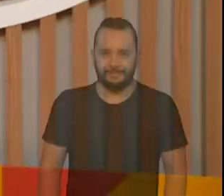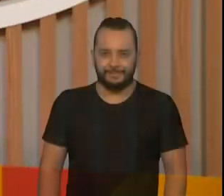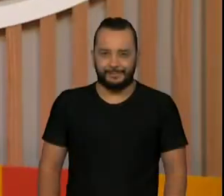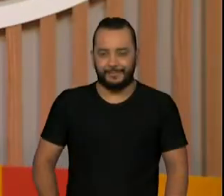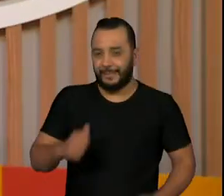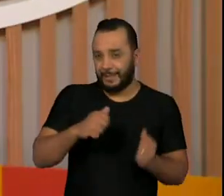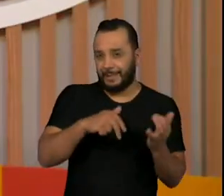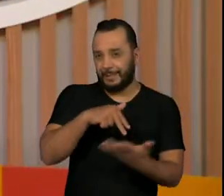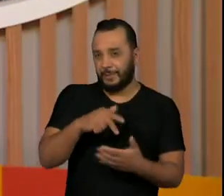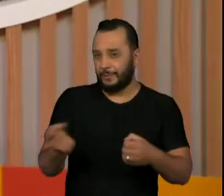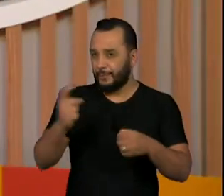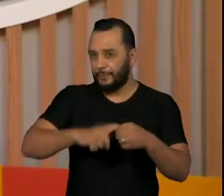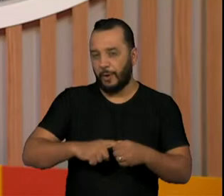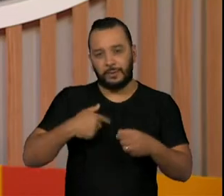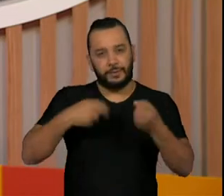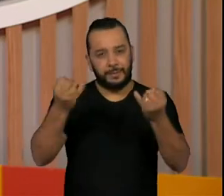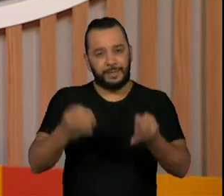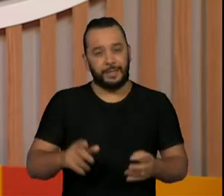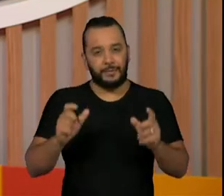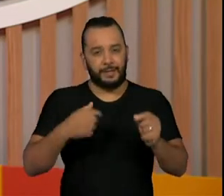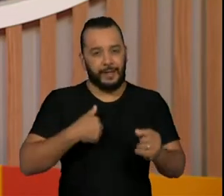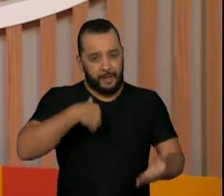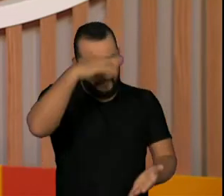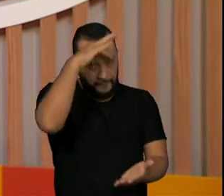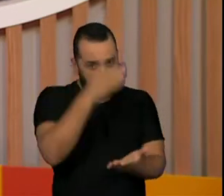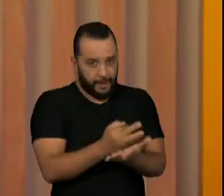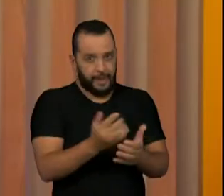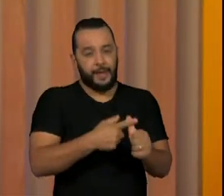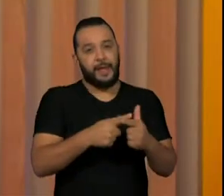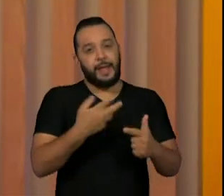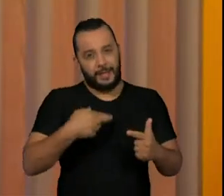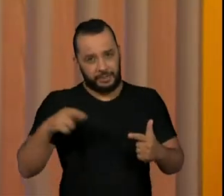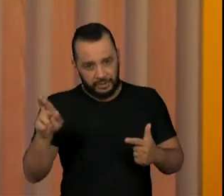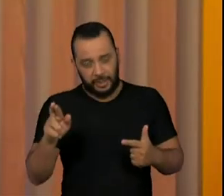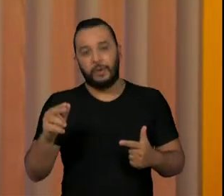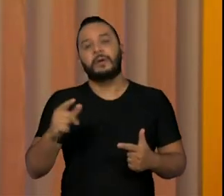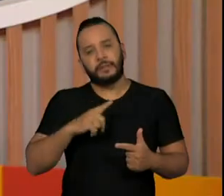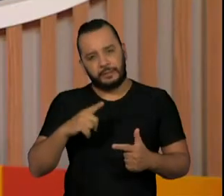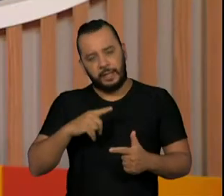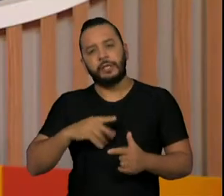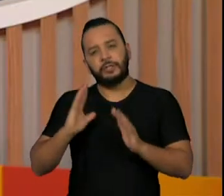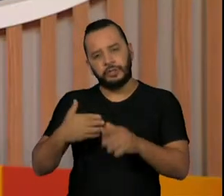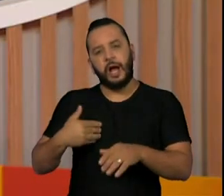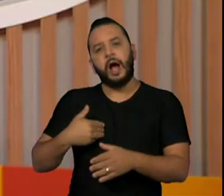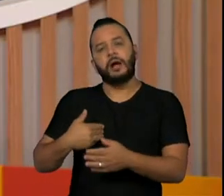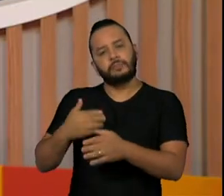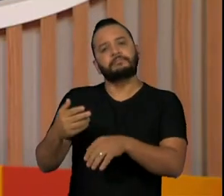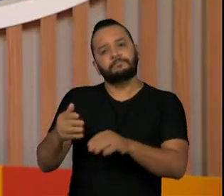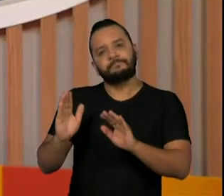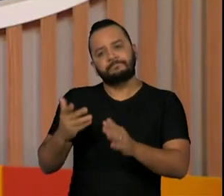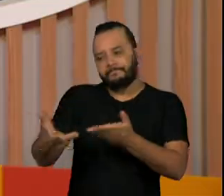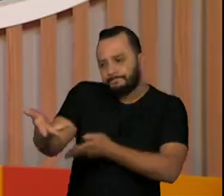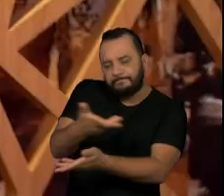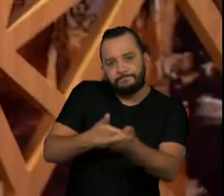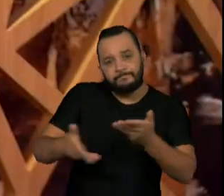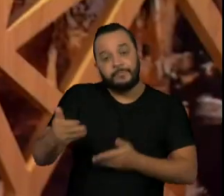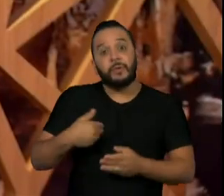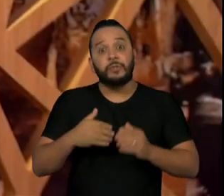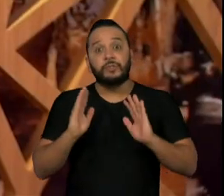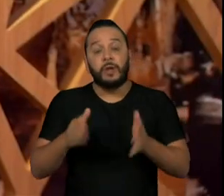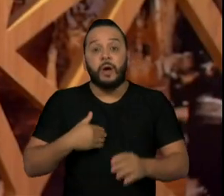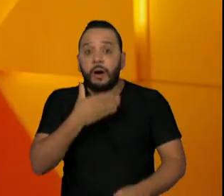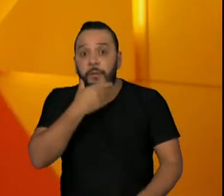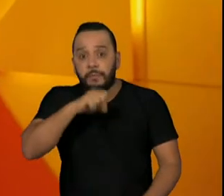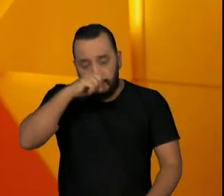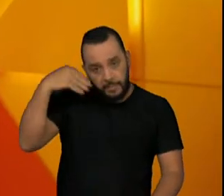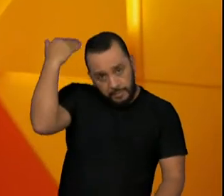Estação Livre de volta falando de fé, religião e tolerância com o babalorixá Sidney de Xangô e novamente com o pastor Rodrigo